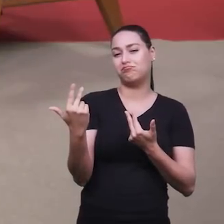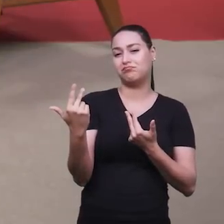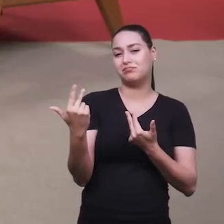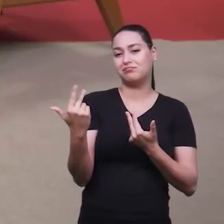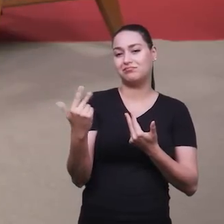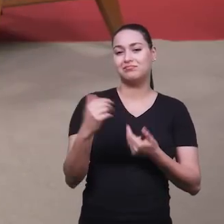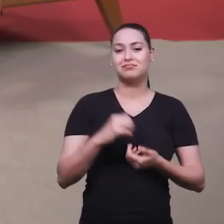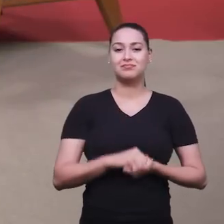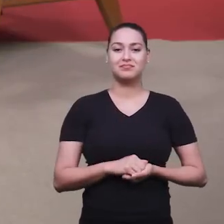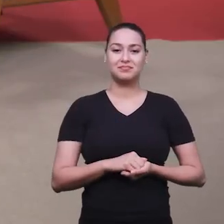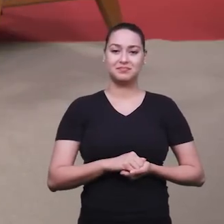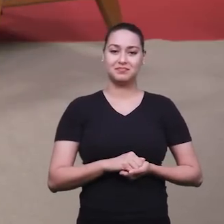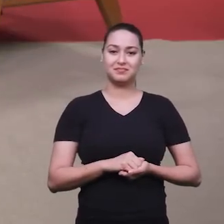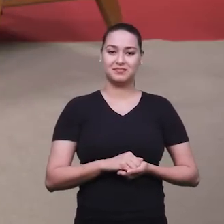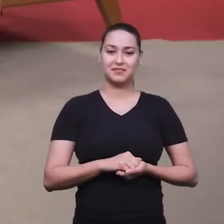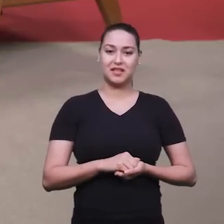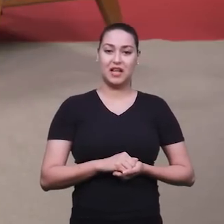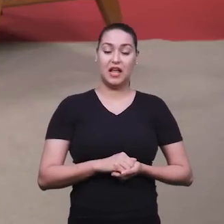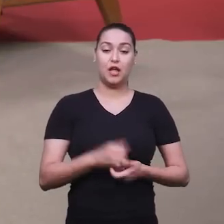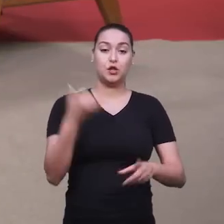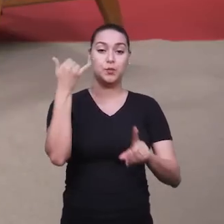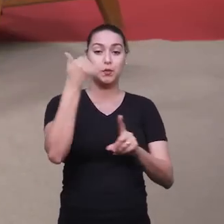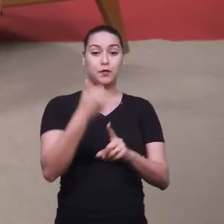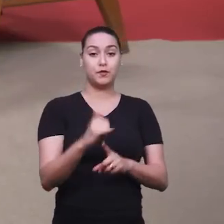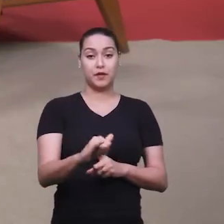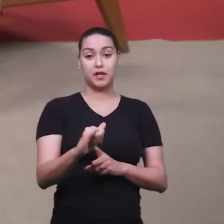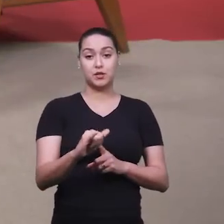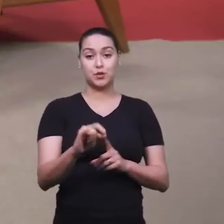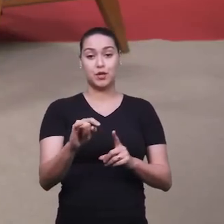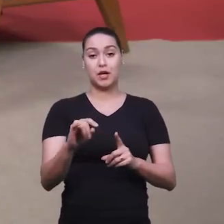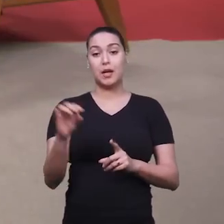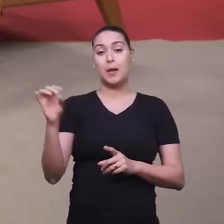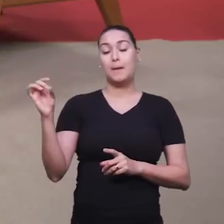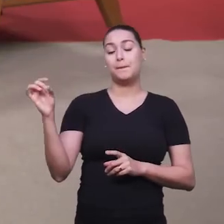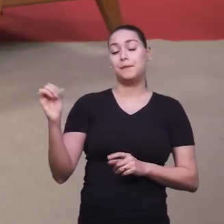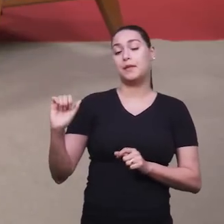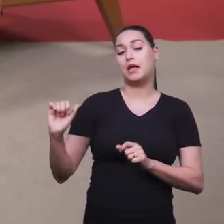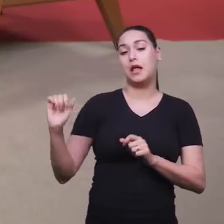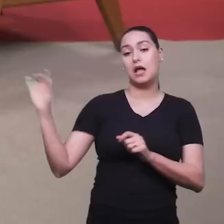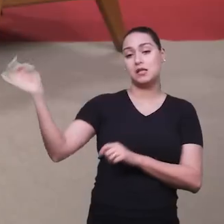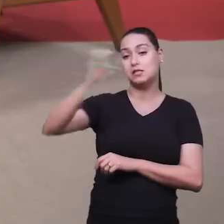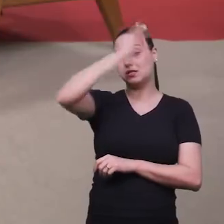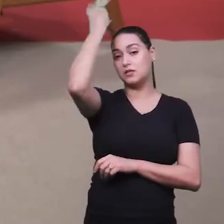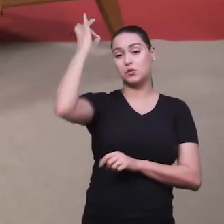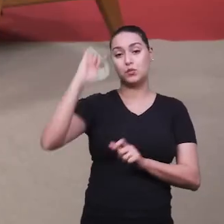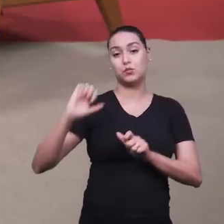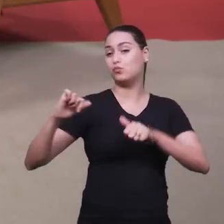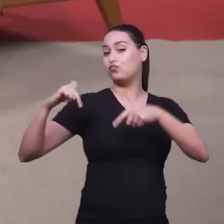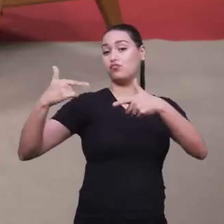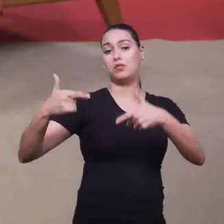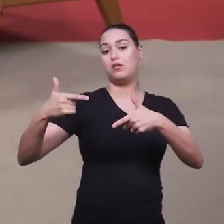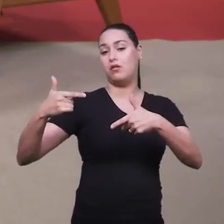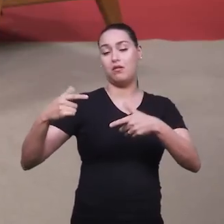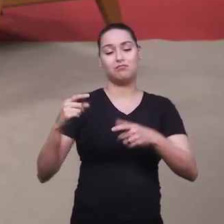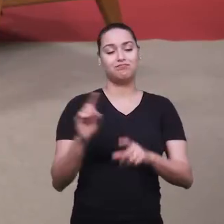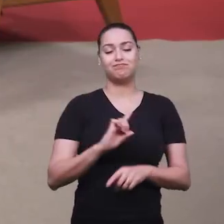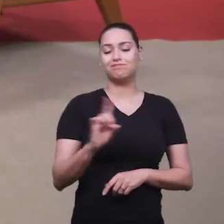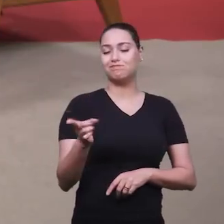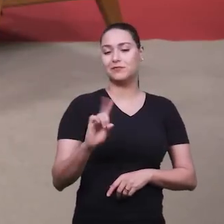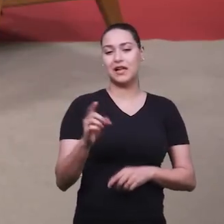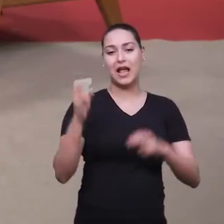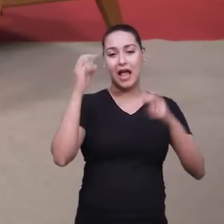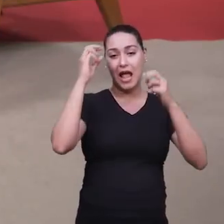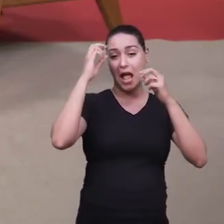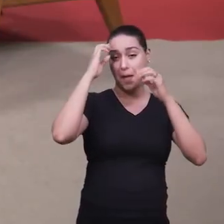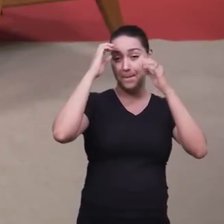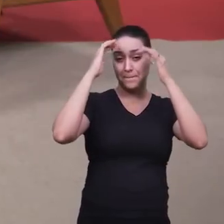vezes até nasce no nosso meio, mas ele é gerado. No aspecto profético, ele não foi gerado pelo Espírito Santo. Não.